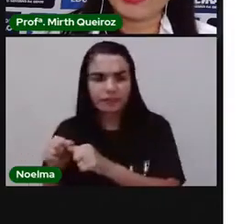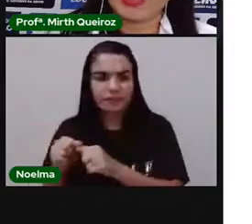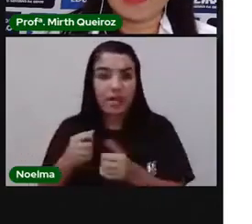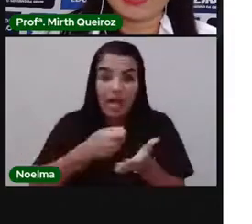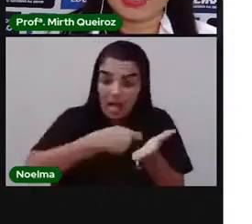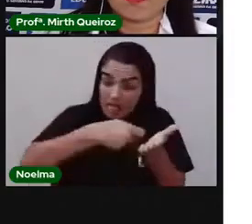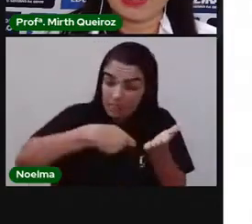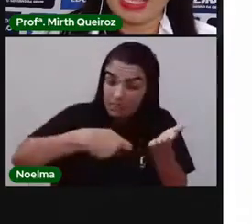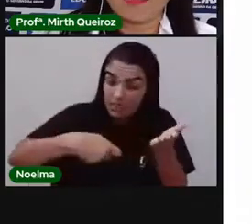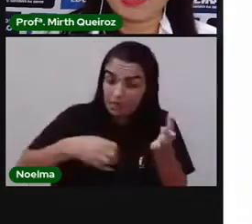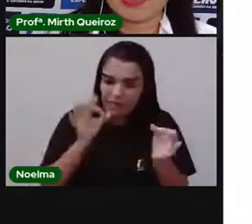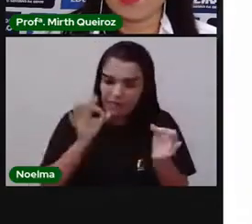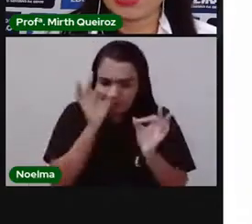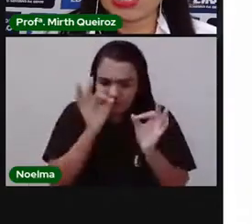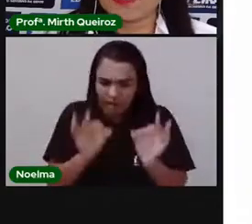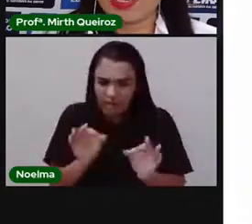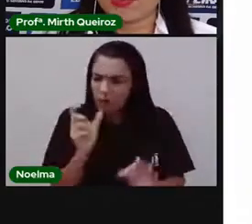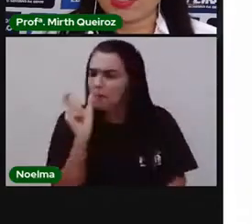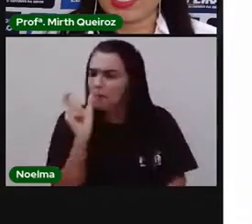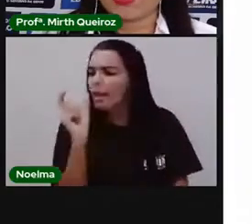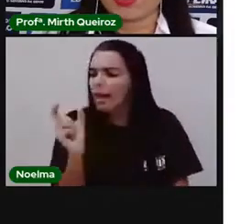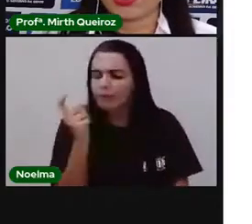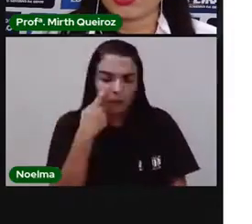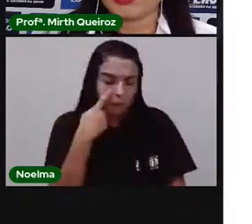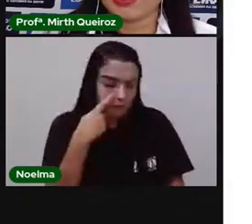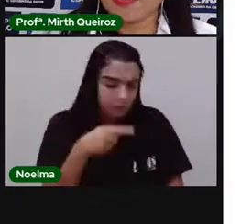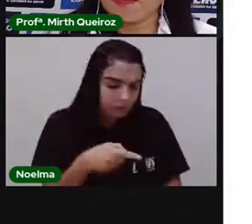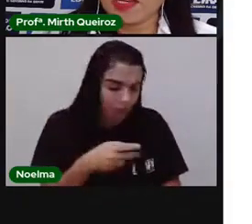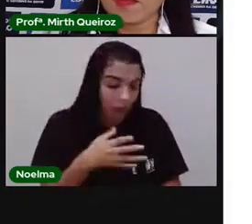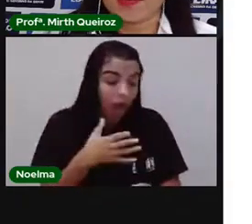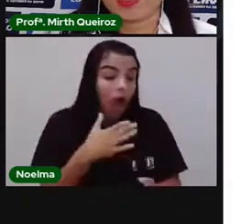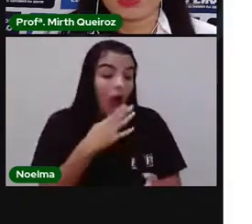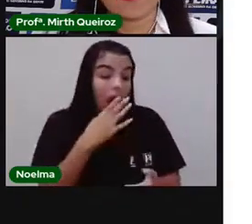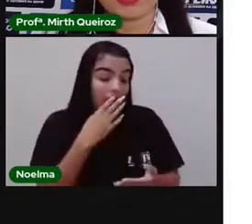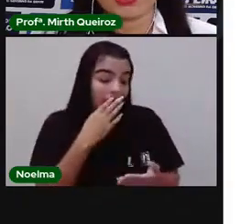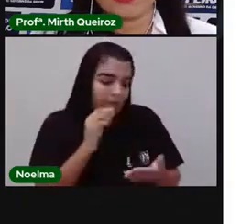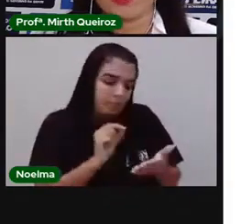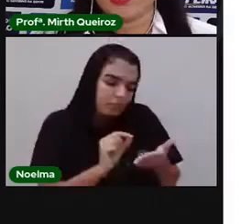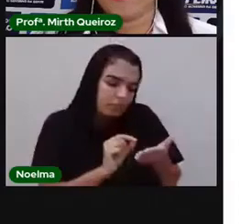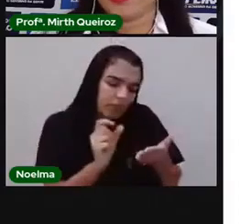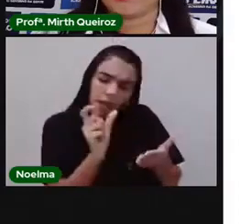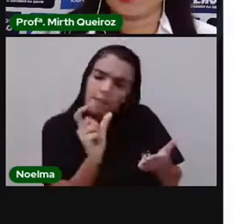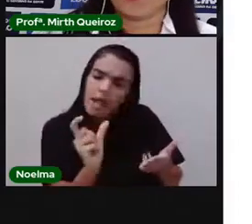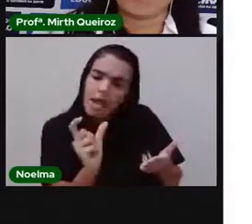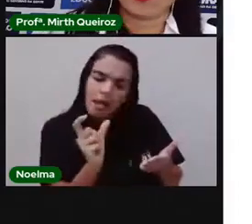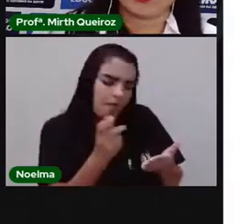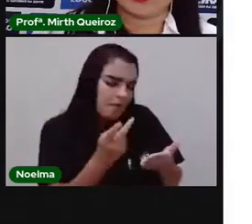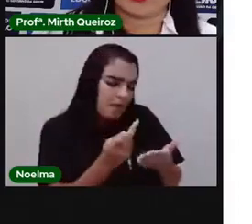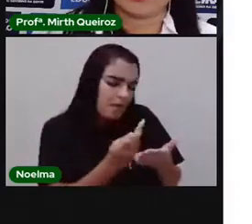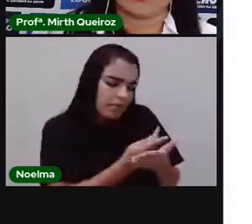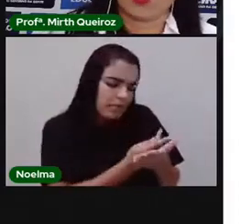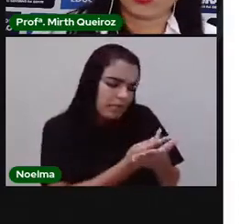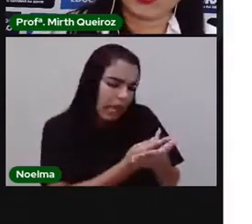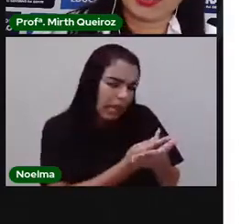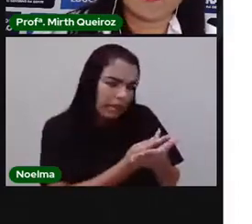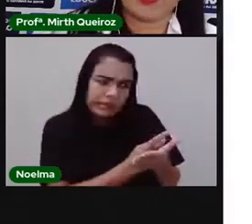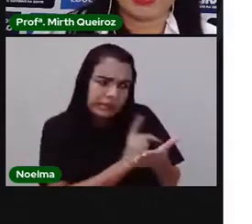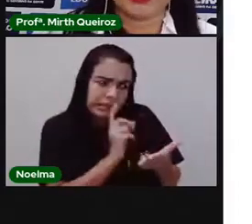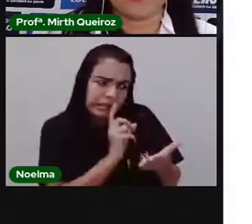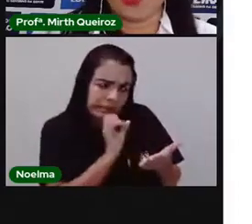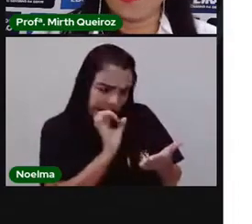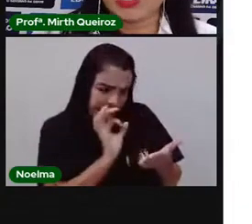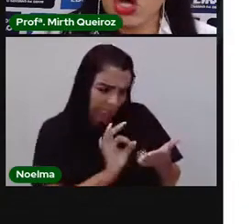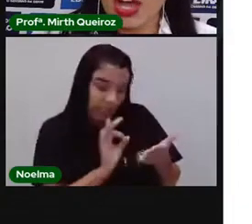Escrevi corretamente as palavras. Depois que a gente faz um texto, a gente tem que rever para ver. Talvez a gente fez alguma ortografia